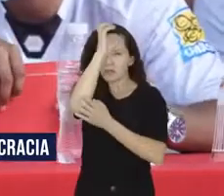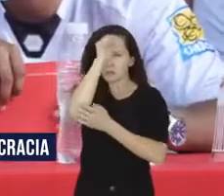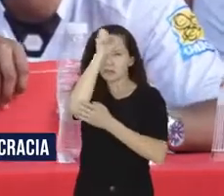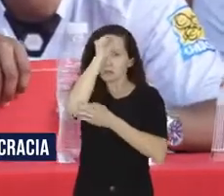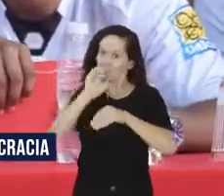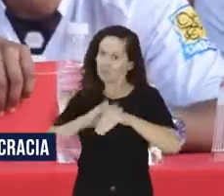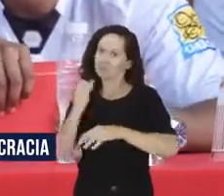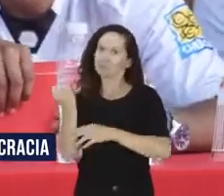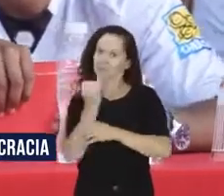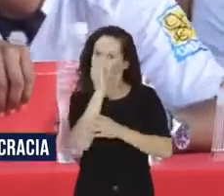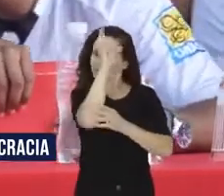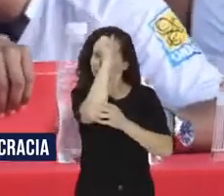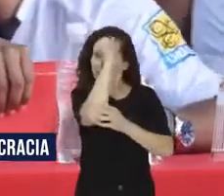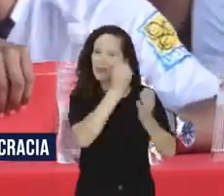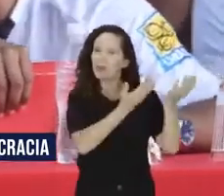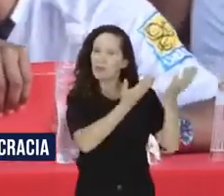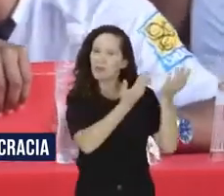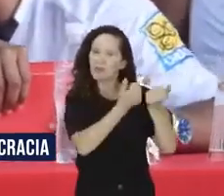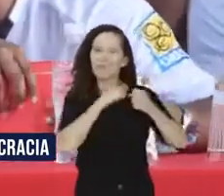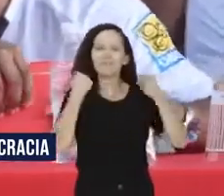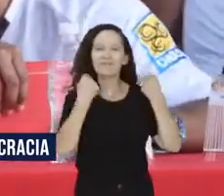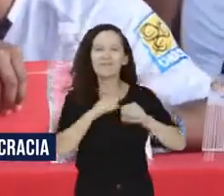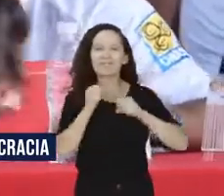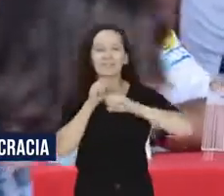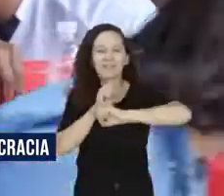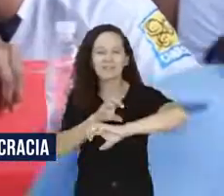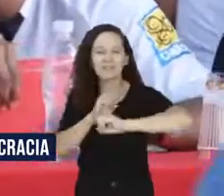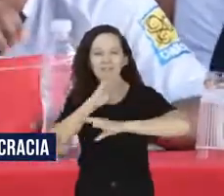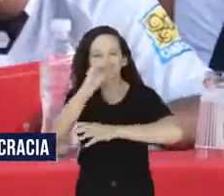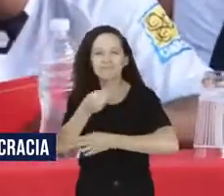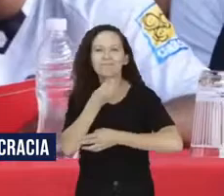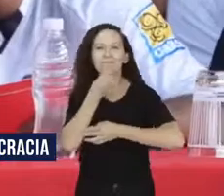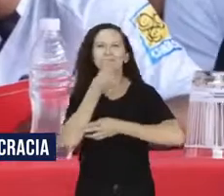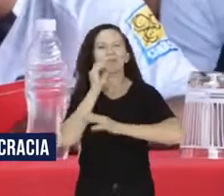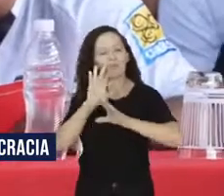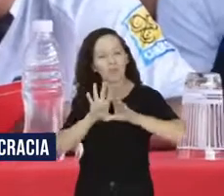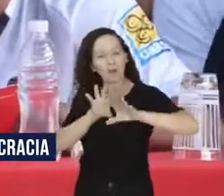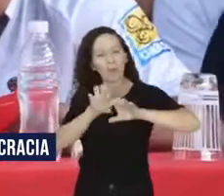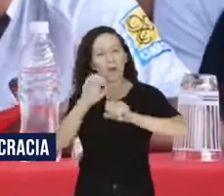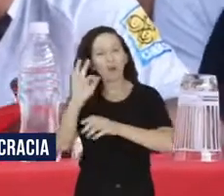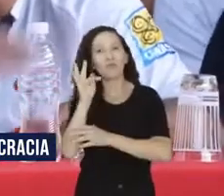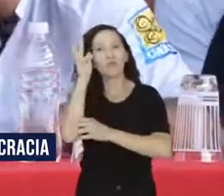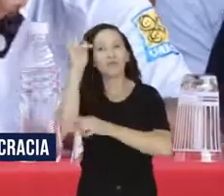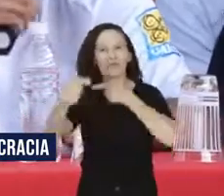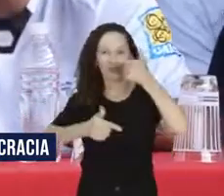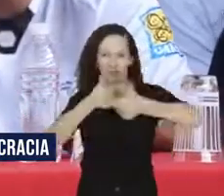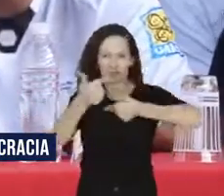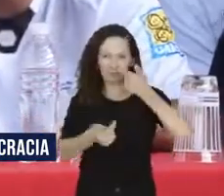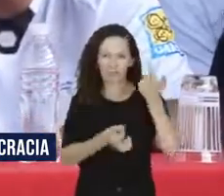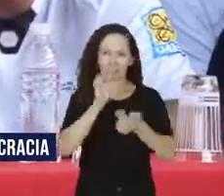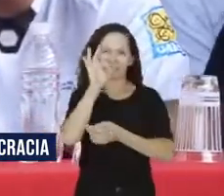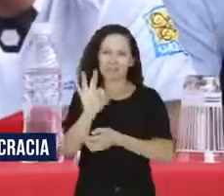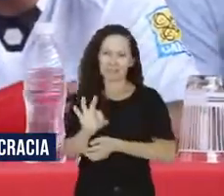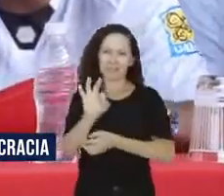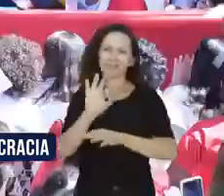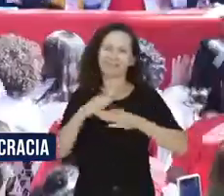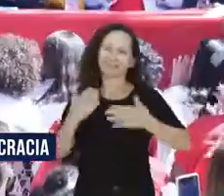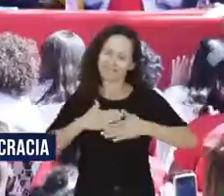juventude necessita de educação e de oportunidade para se formar, para conseguir emprego. Só isso, gente. É um prazer, Lula, te ter aqui com